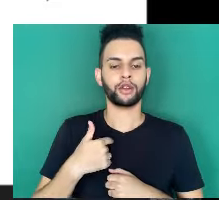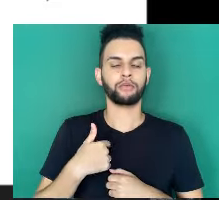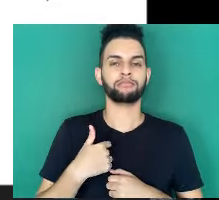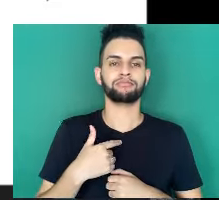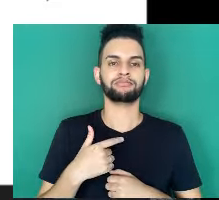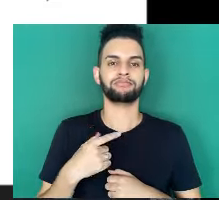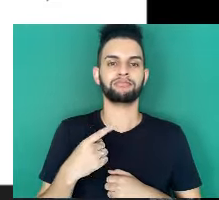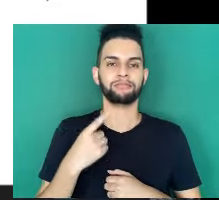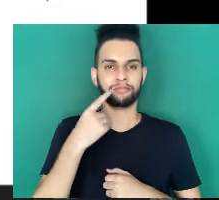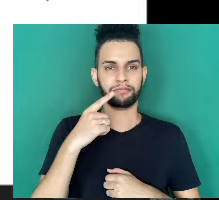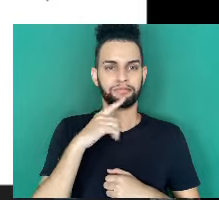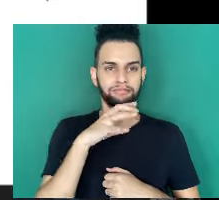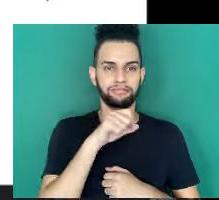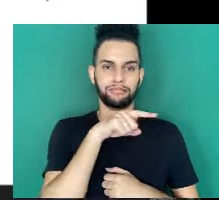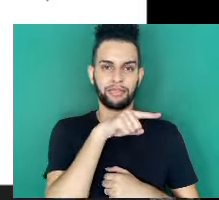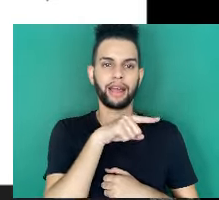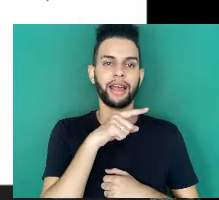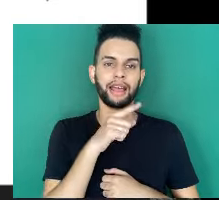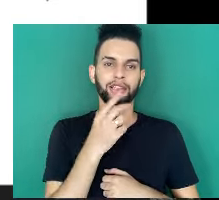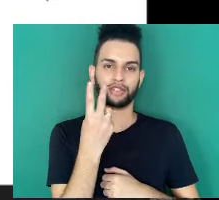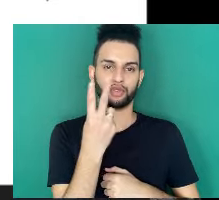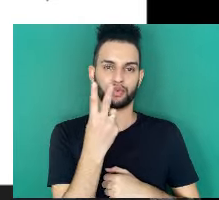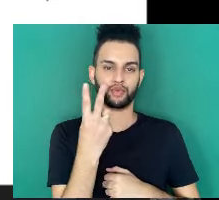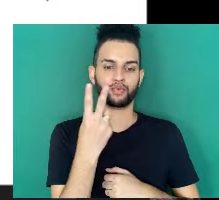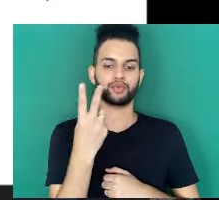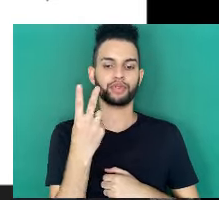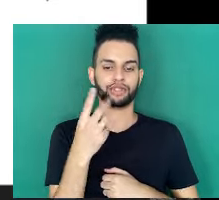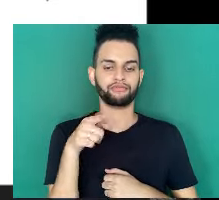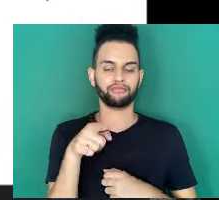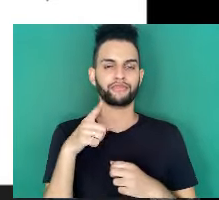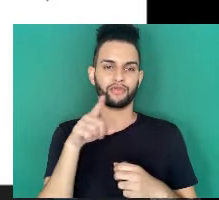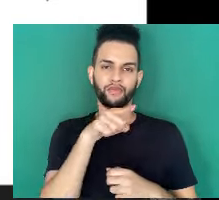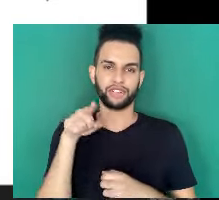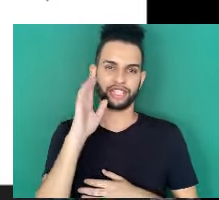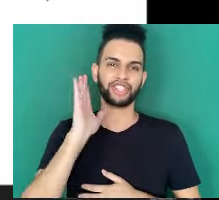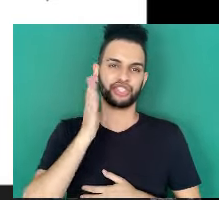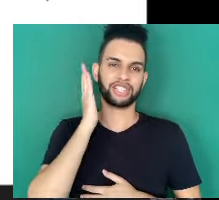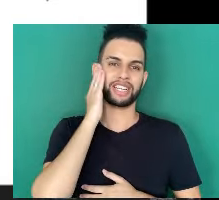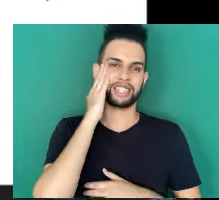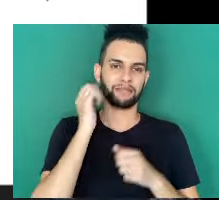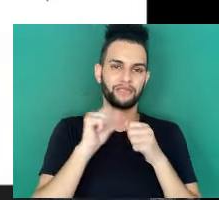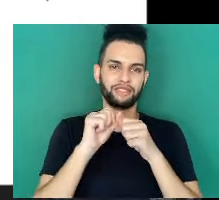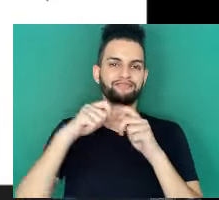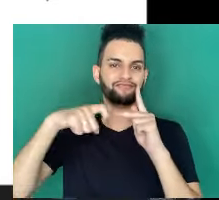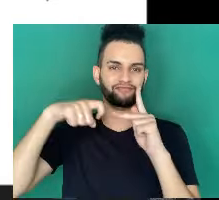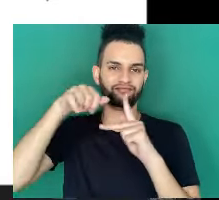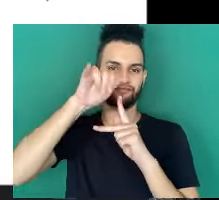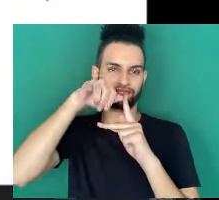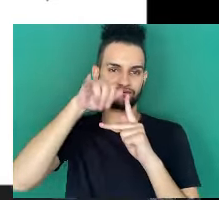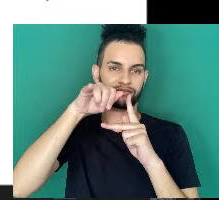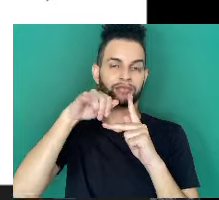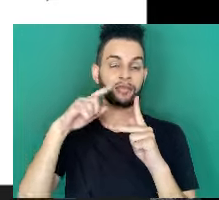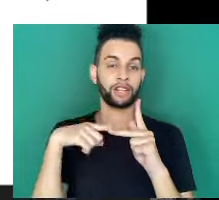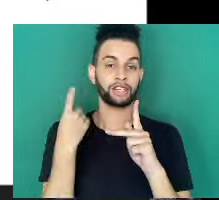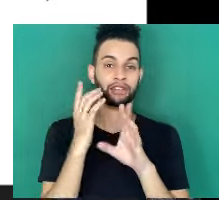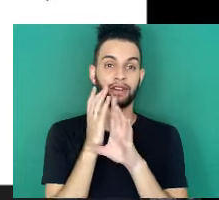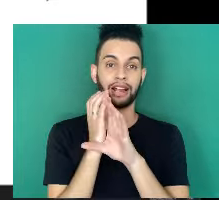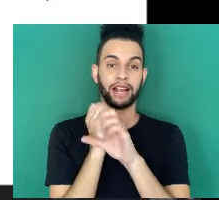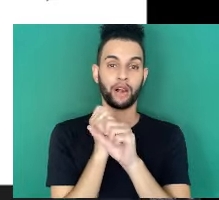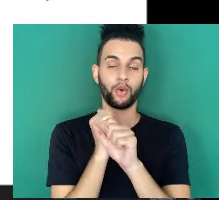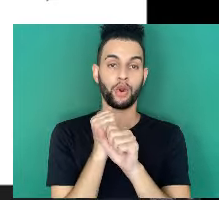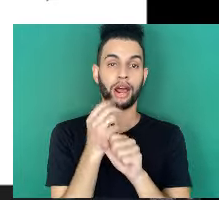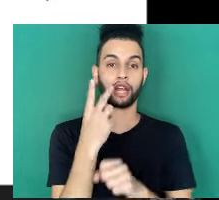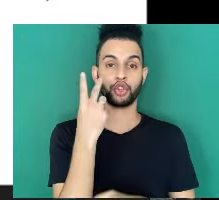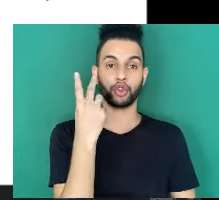essas duas funções exponenciais, que vocês já sabem fazer o gráfico, né? E aí a gente vai calcular alguns